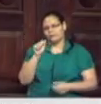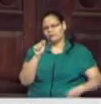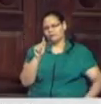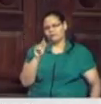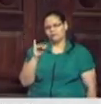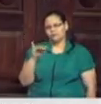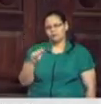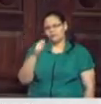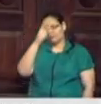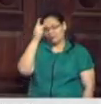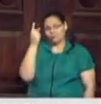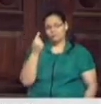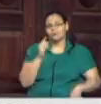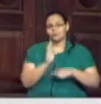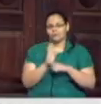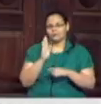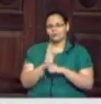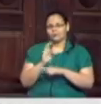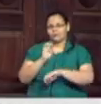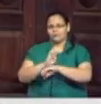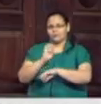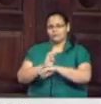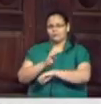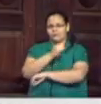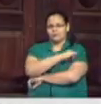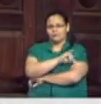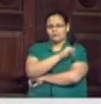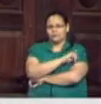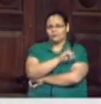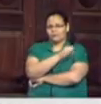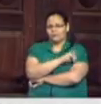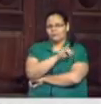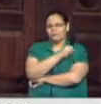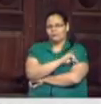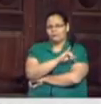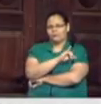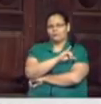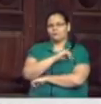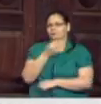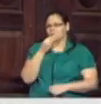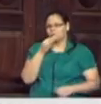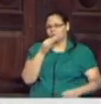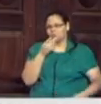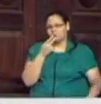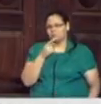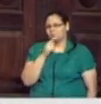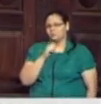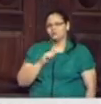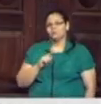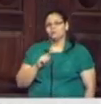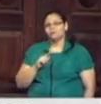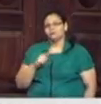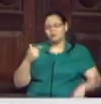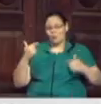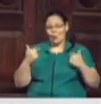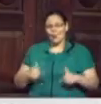que defenda o Estado do Rio de Janeiro e seja imparcial. Mas também não podemos ter, presidente Sadi